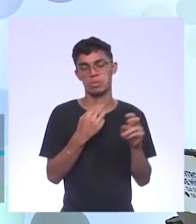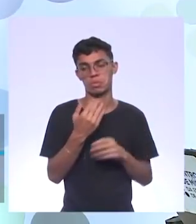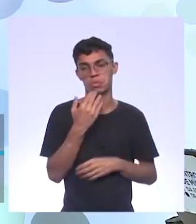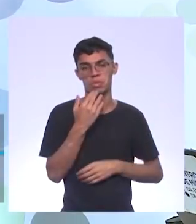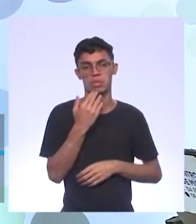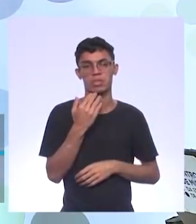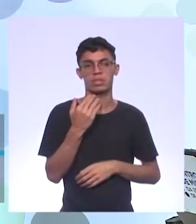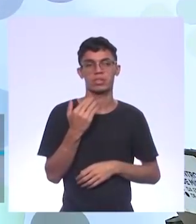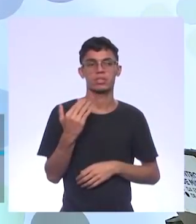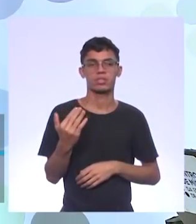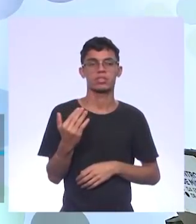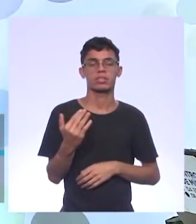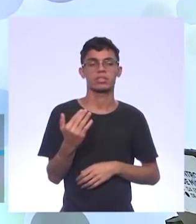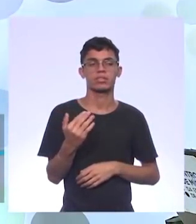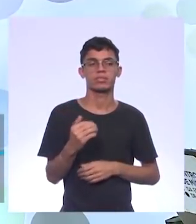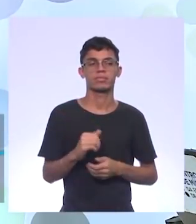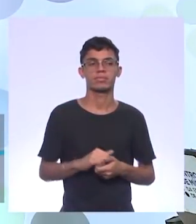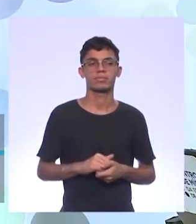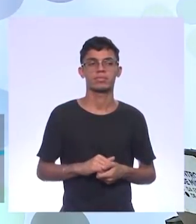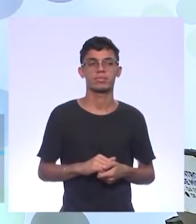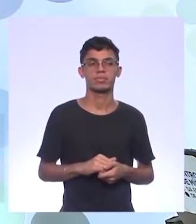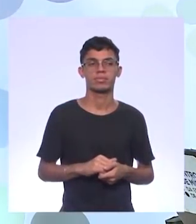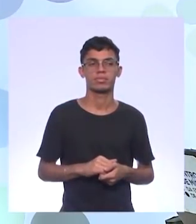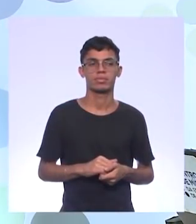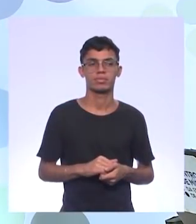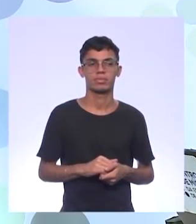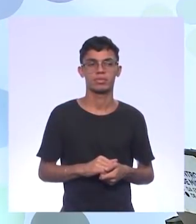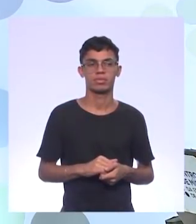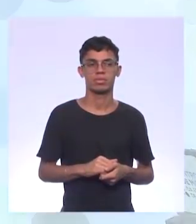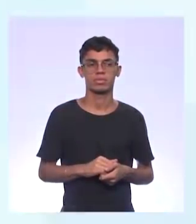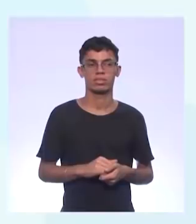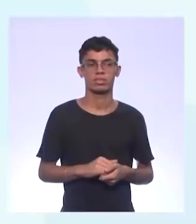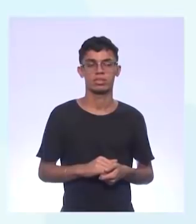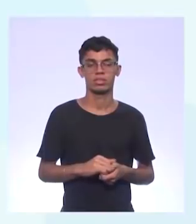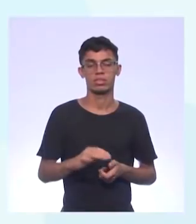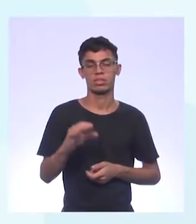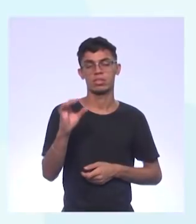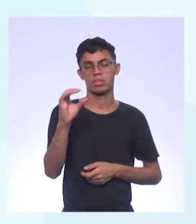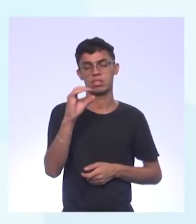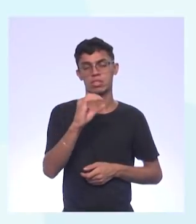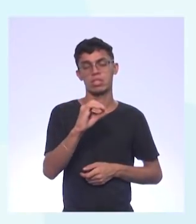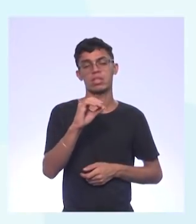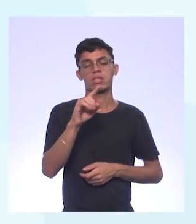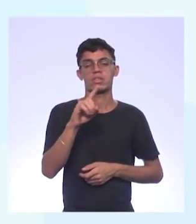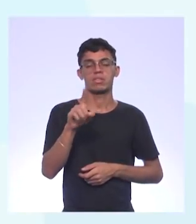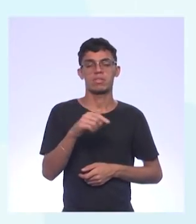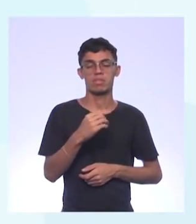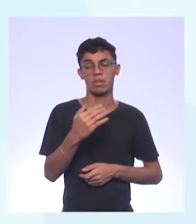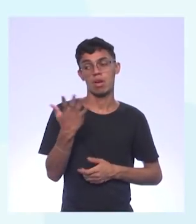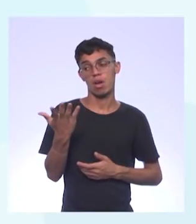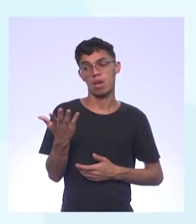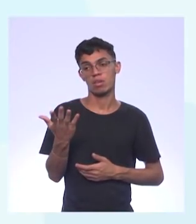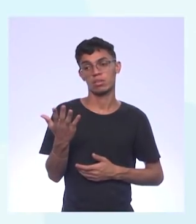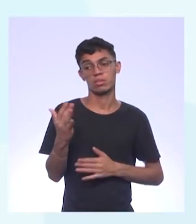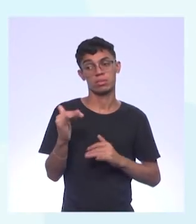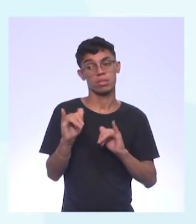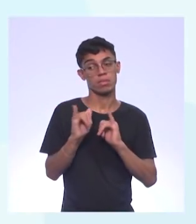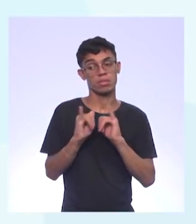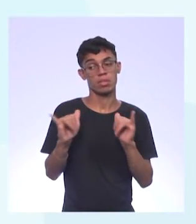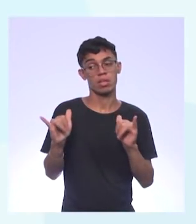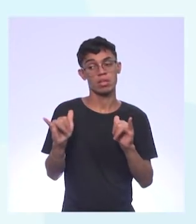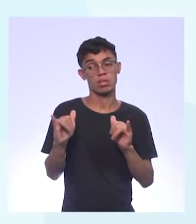vou pedir uma licença para quebrar né Eu costumo dizer isso quando você coloca, aqui você tá avisando Ó você vai ter que